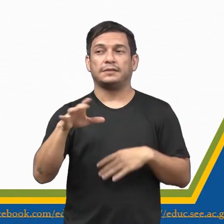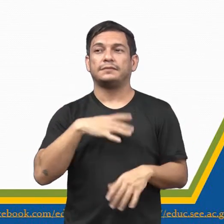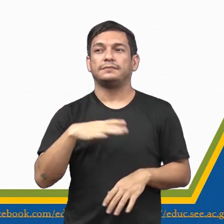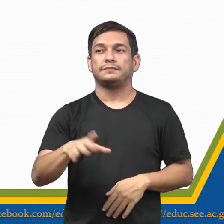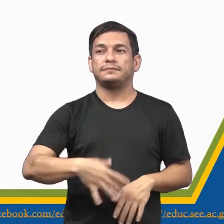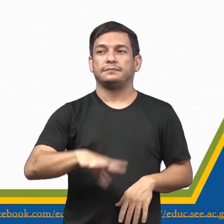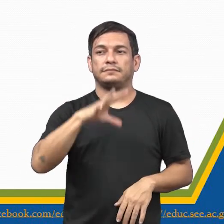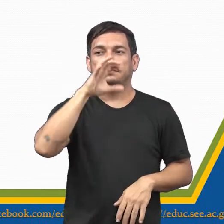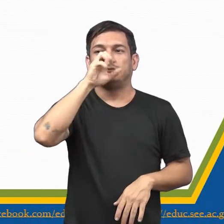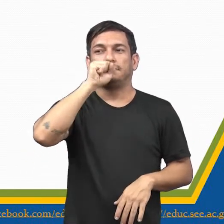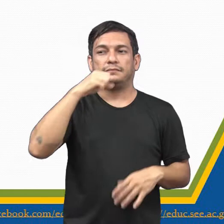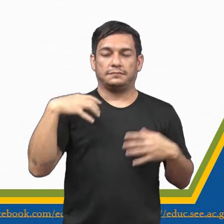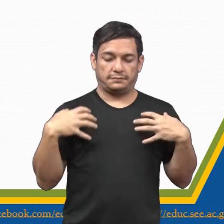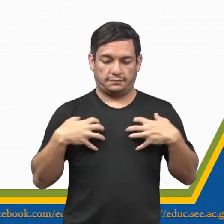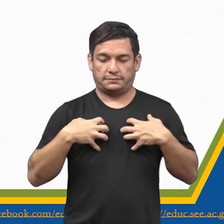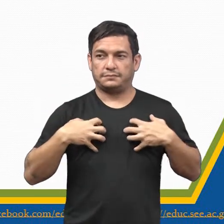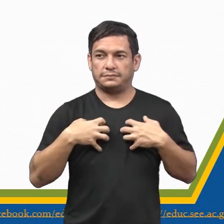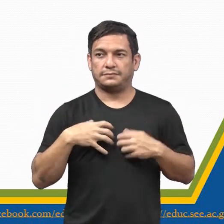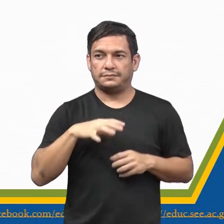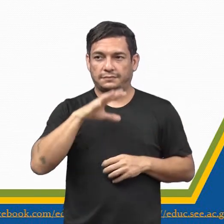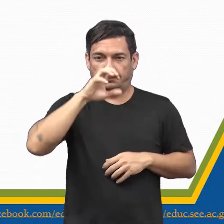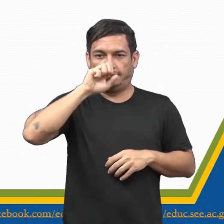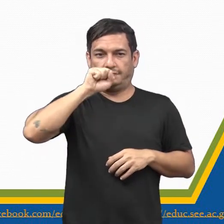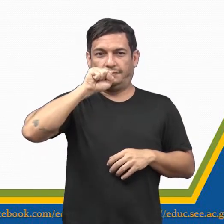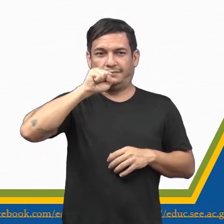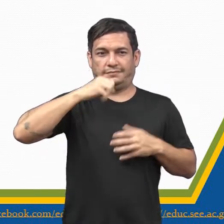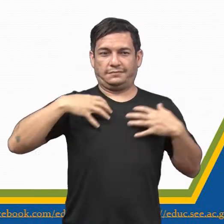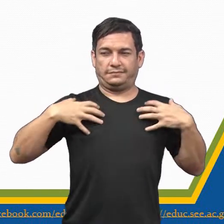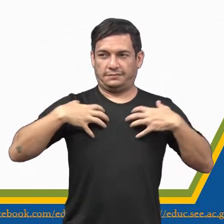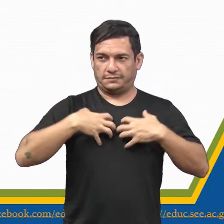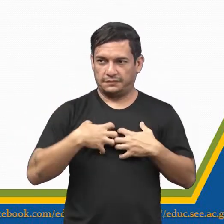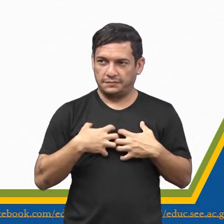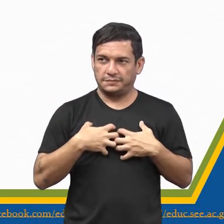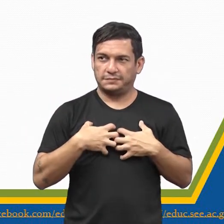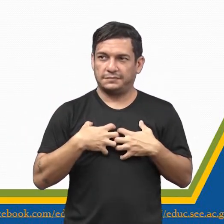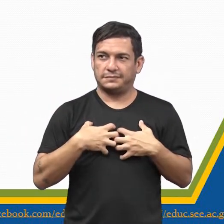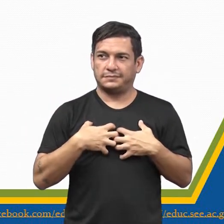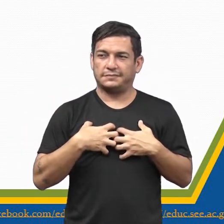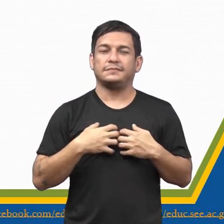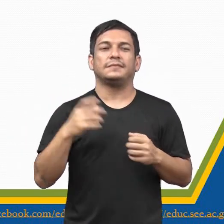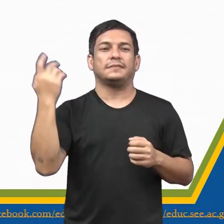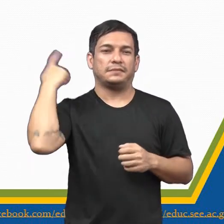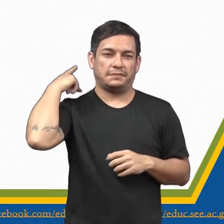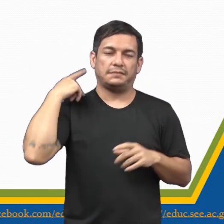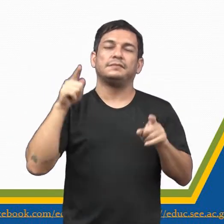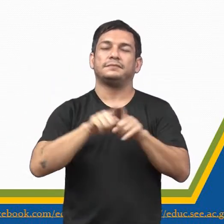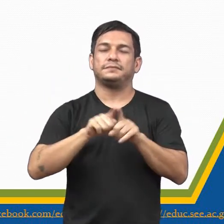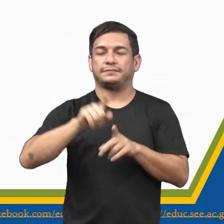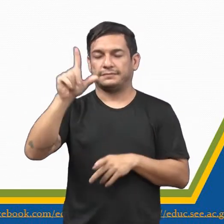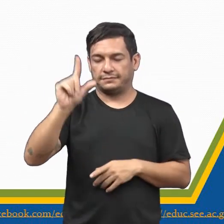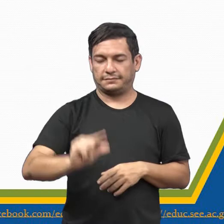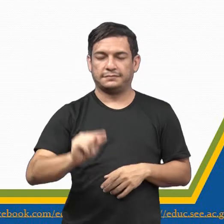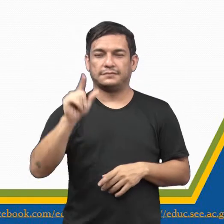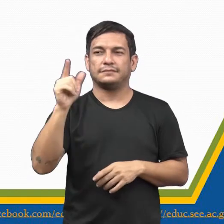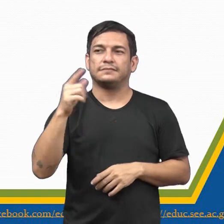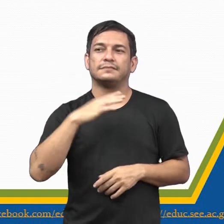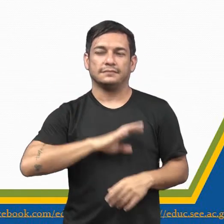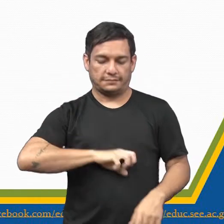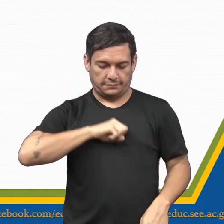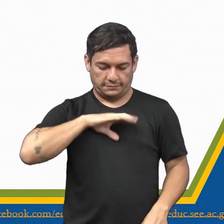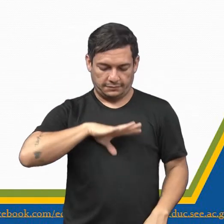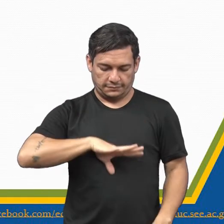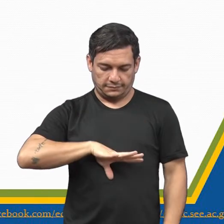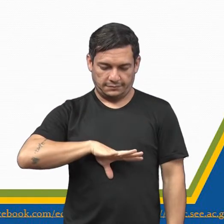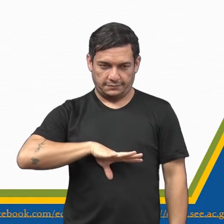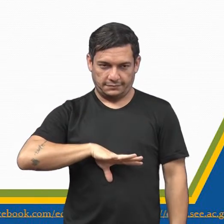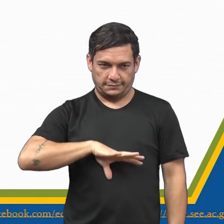caixa torácica ela baixa, volta ao tamanho normal, o pulmão também e o diafragma sobe.